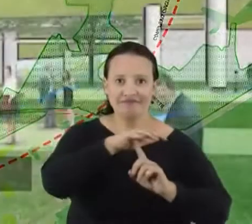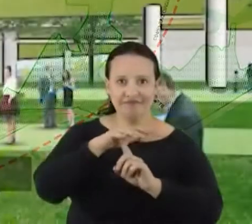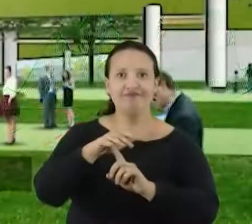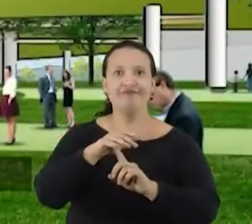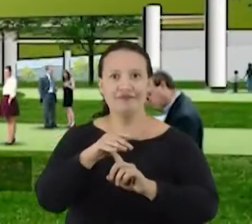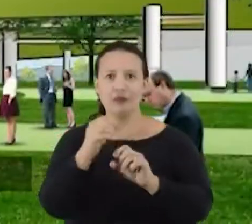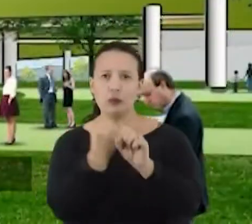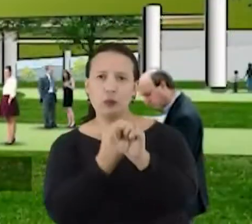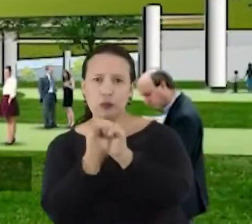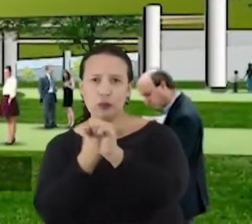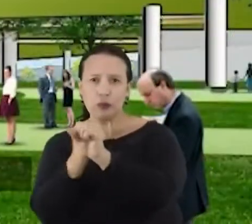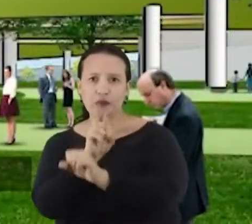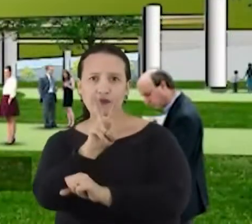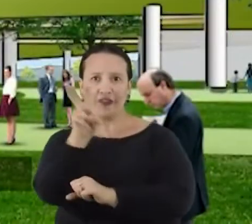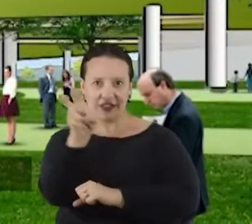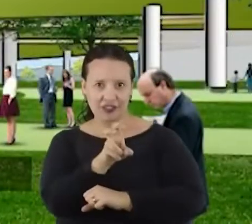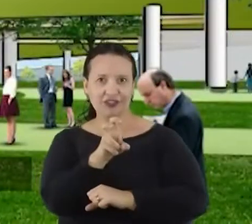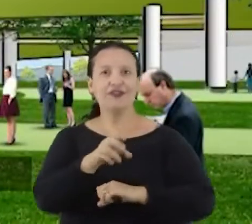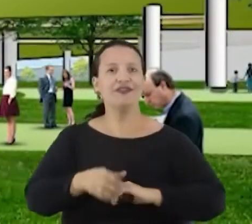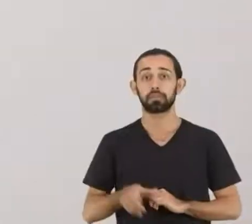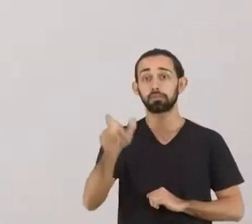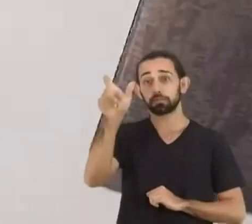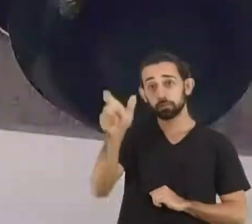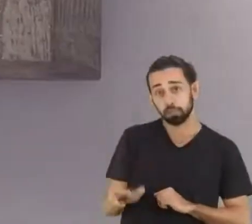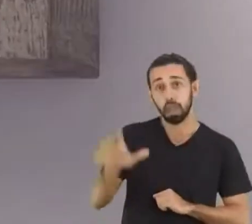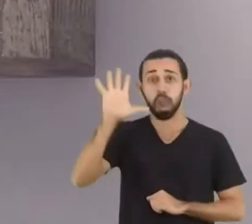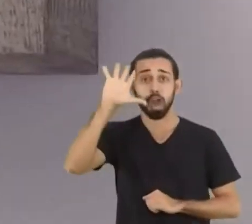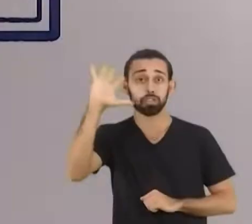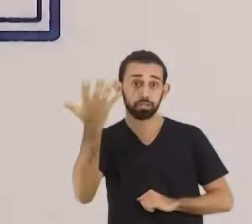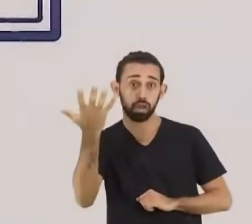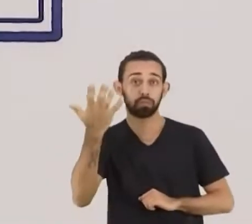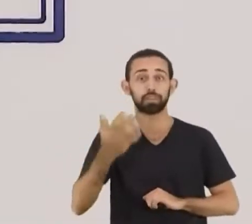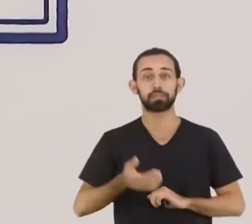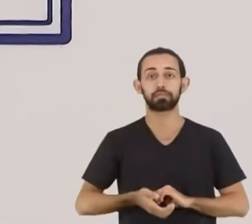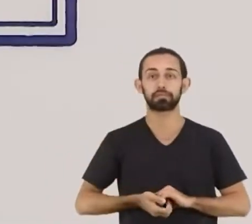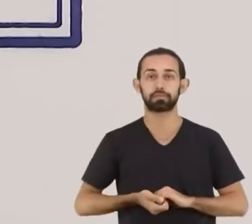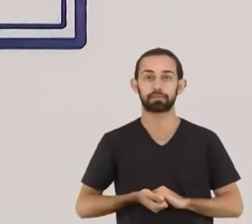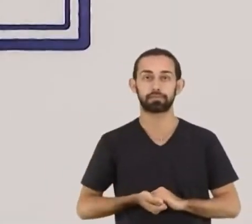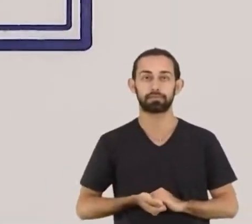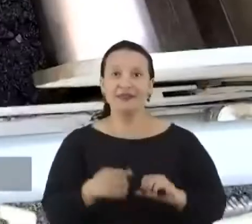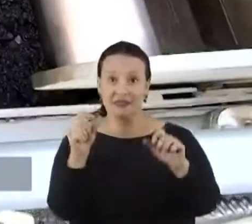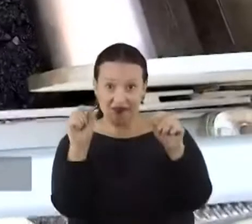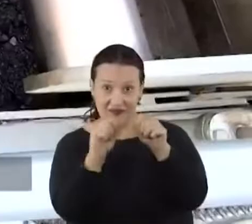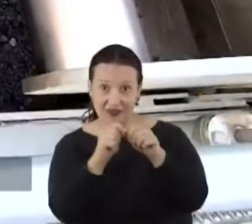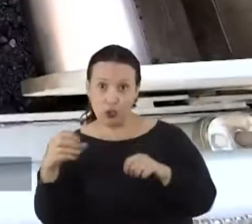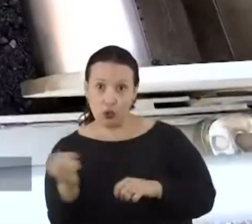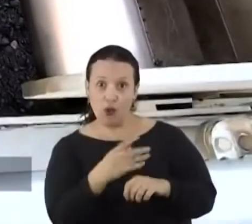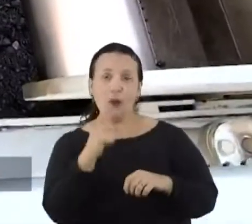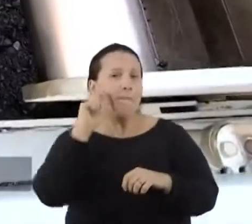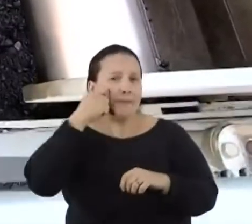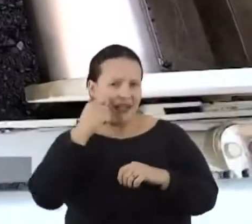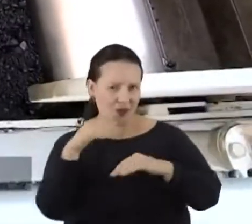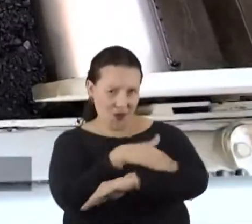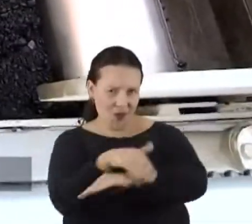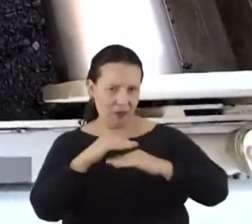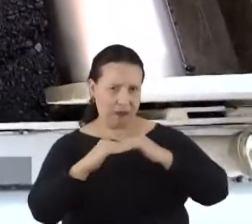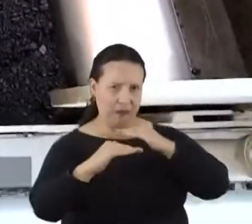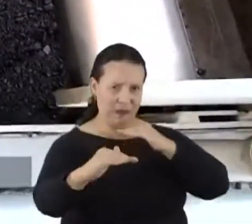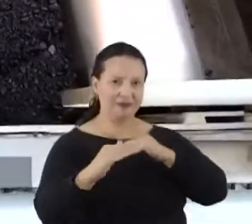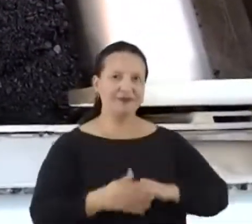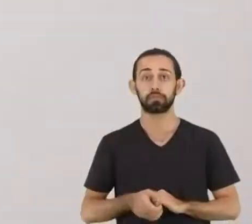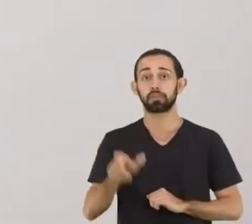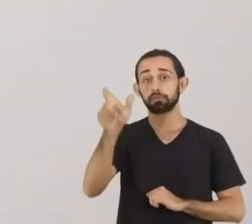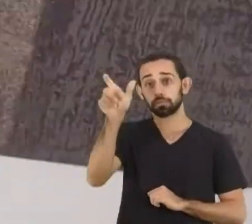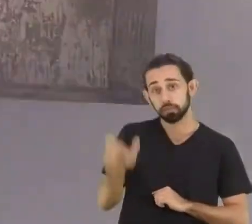fazendo a via expressa projetada do lado da Vila Xavier. O Coca resolve. Fazer o maior programa de recap da história